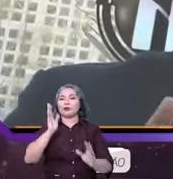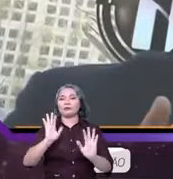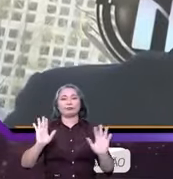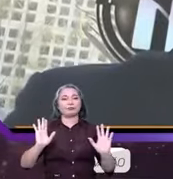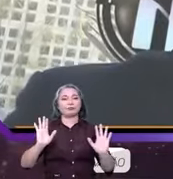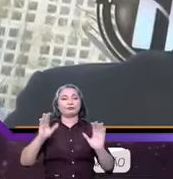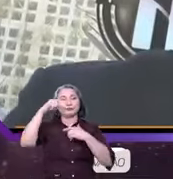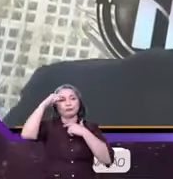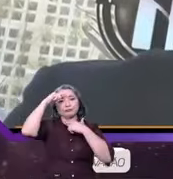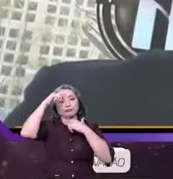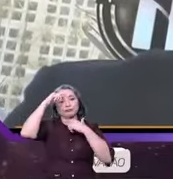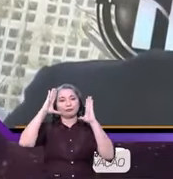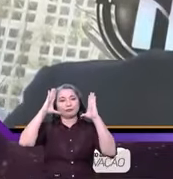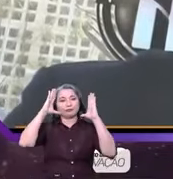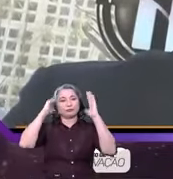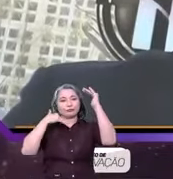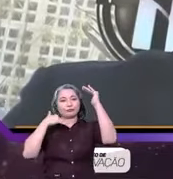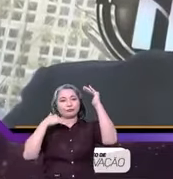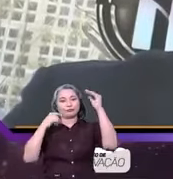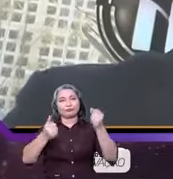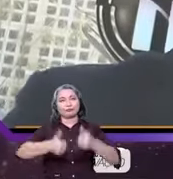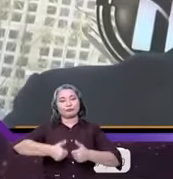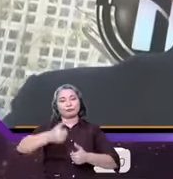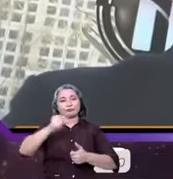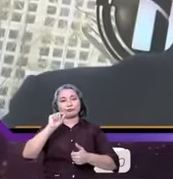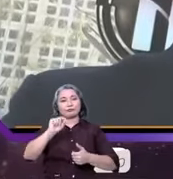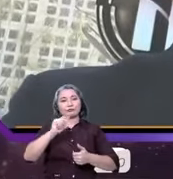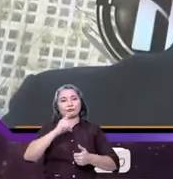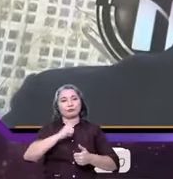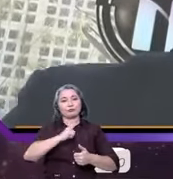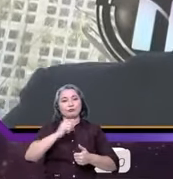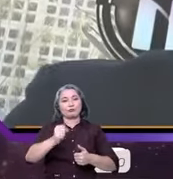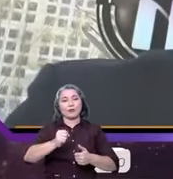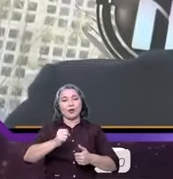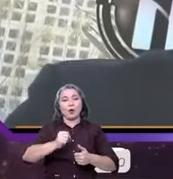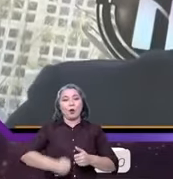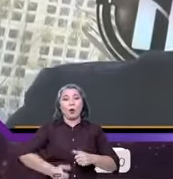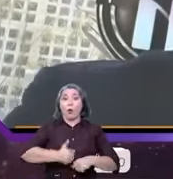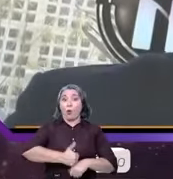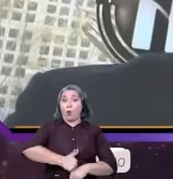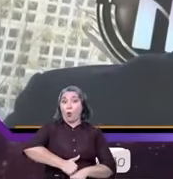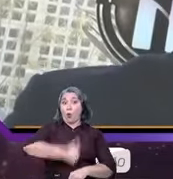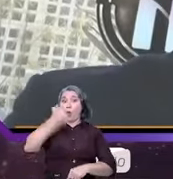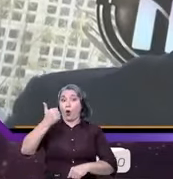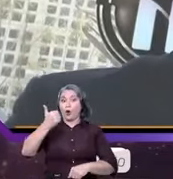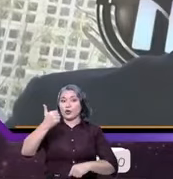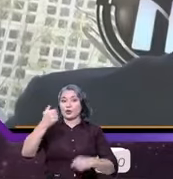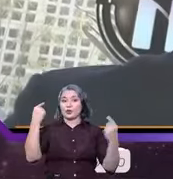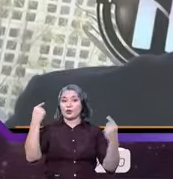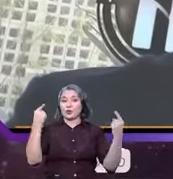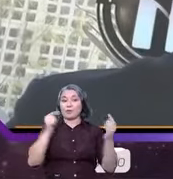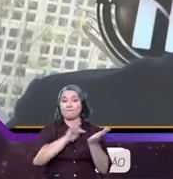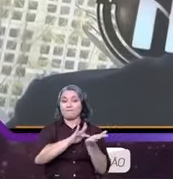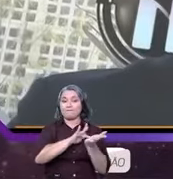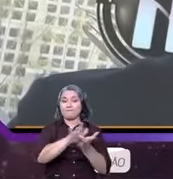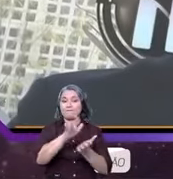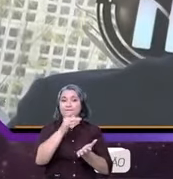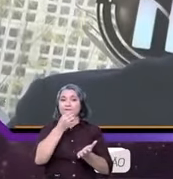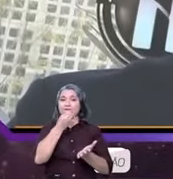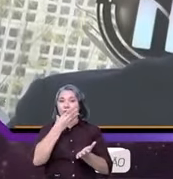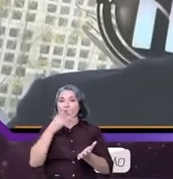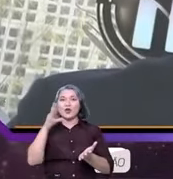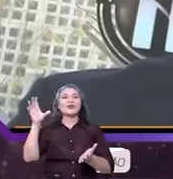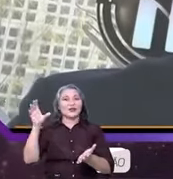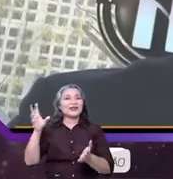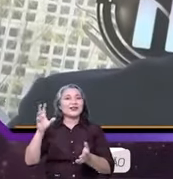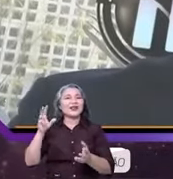que pressupõem, primeiro, que o ótimo é inimigo do bom. Isso é algo que muitas vezes a gente escuta